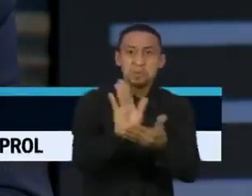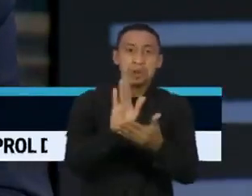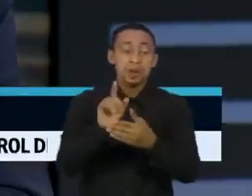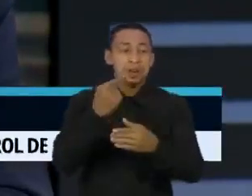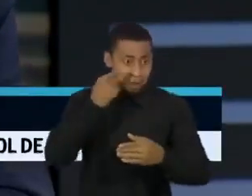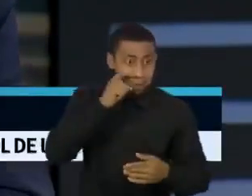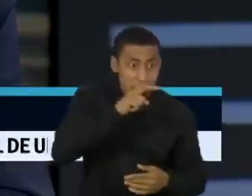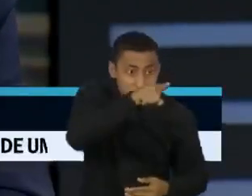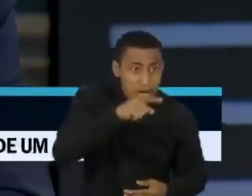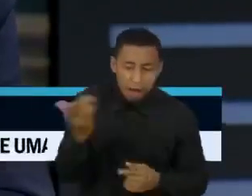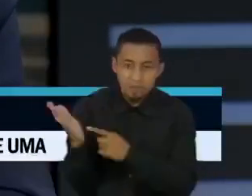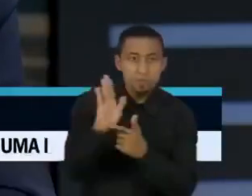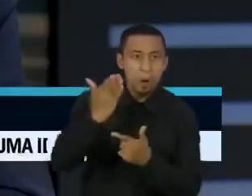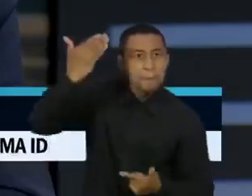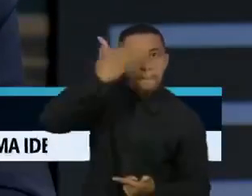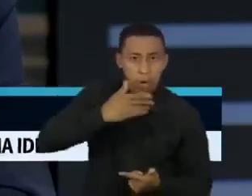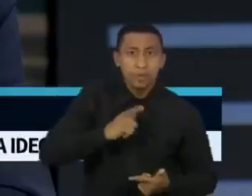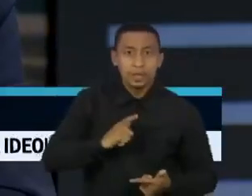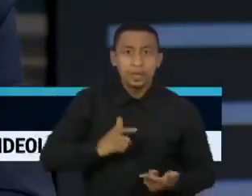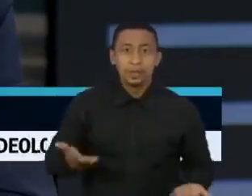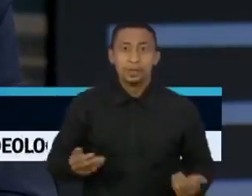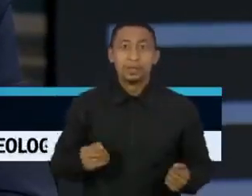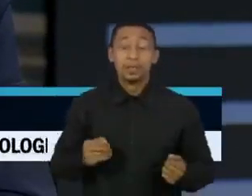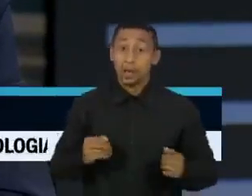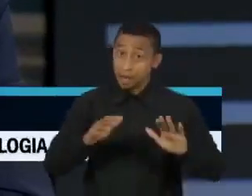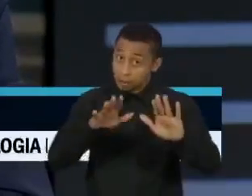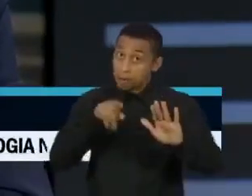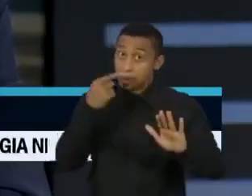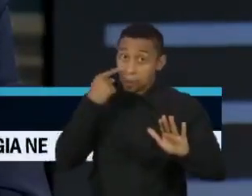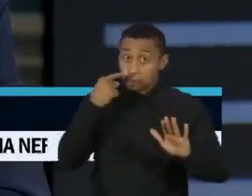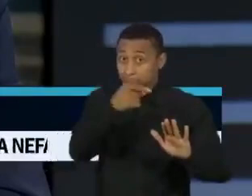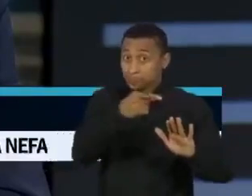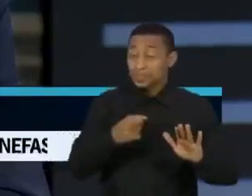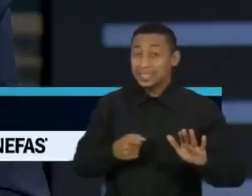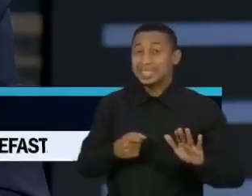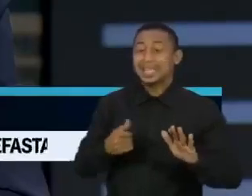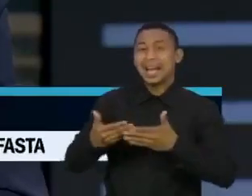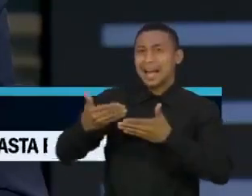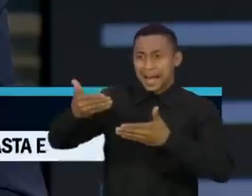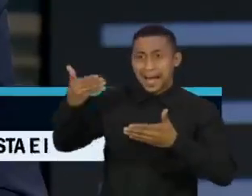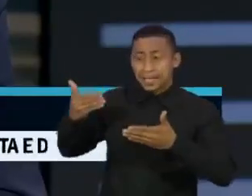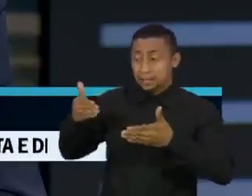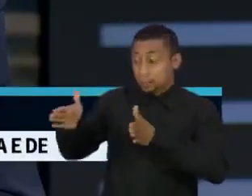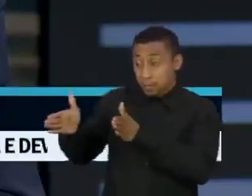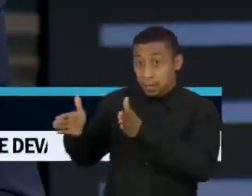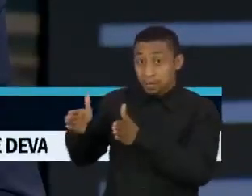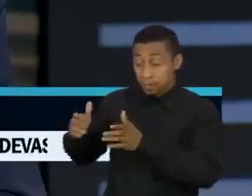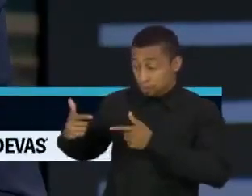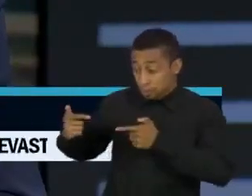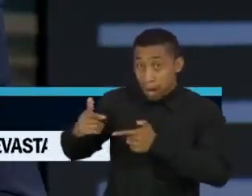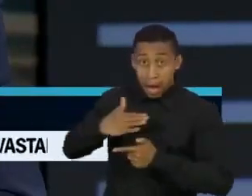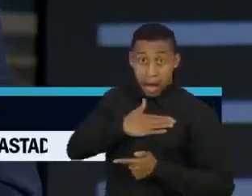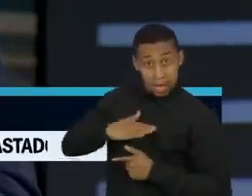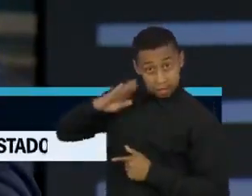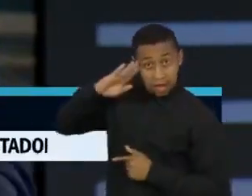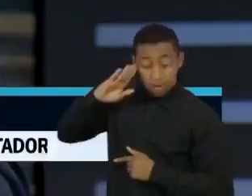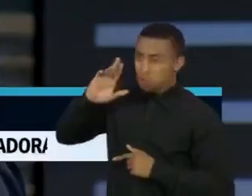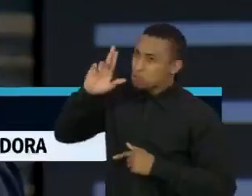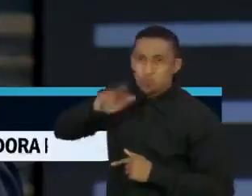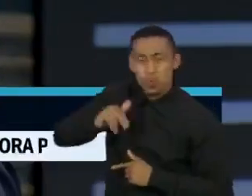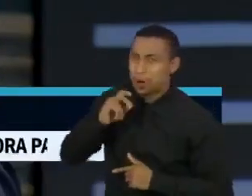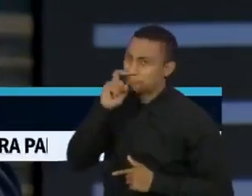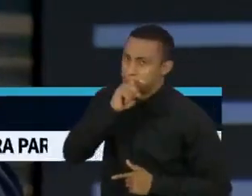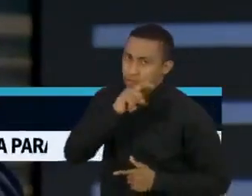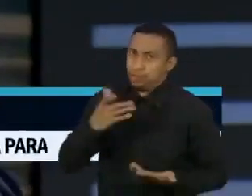mais o general mentiroso tão covarde que ele foi voltamos a lembrar isso nunca ocorreu na história das Artes brasileiras um simples depoimento